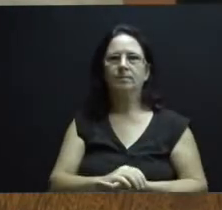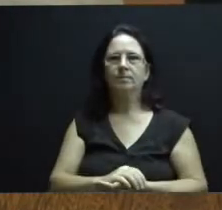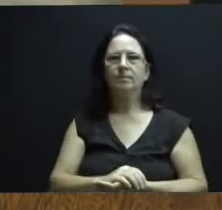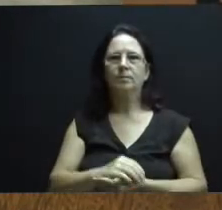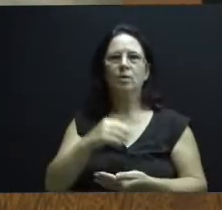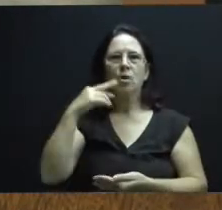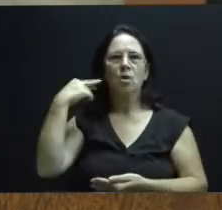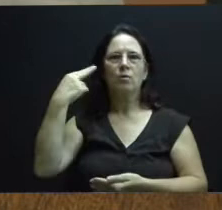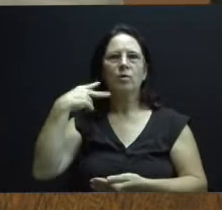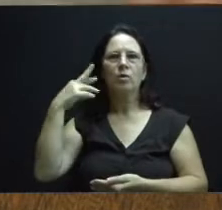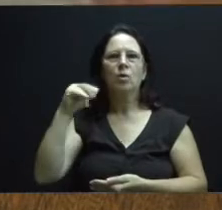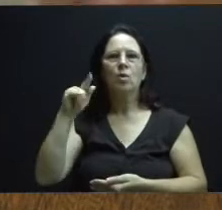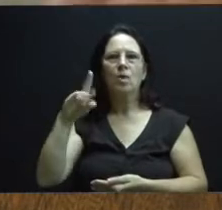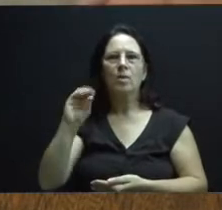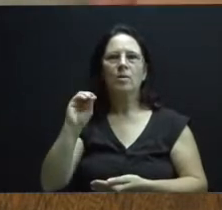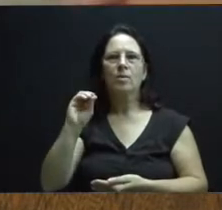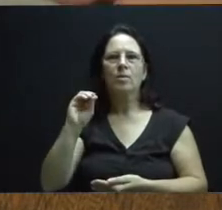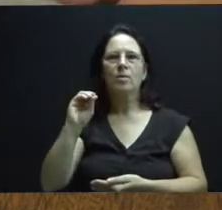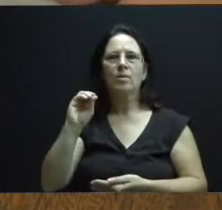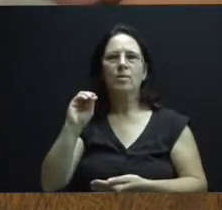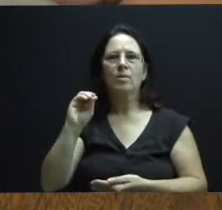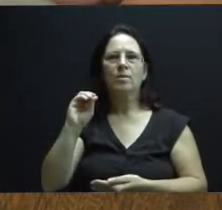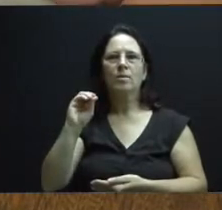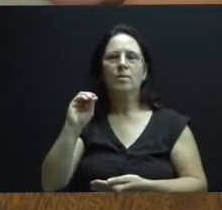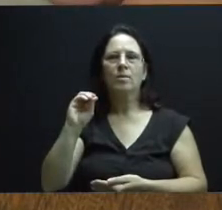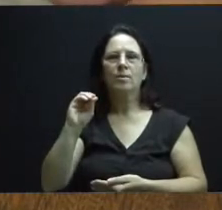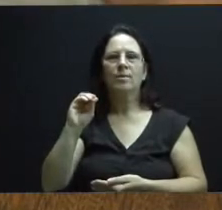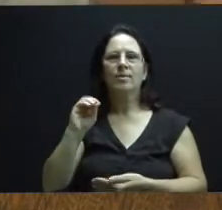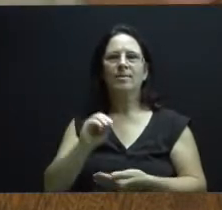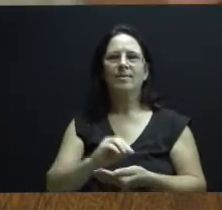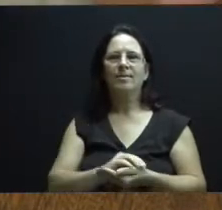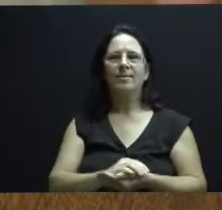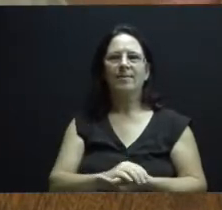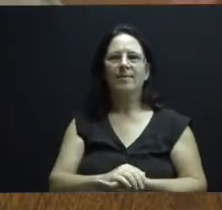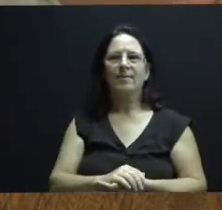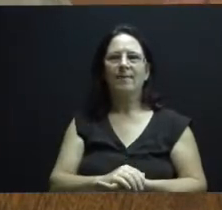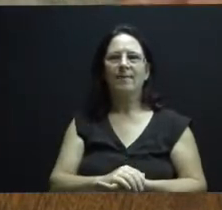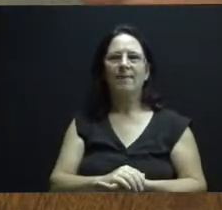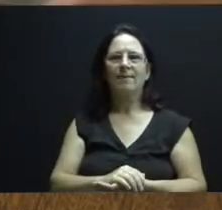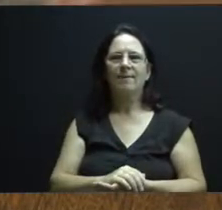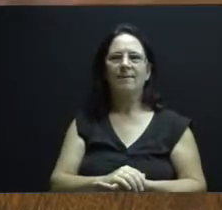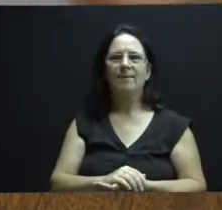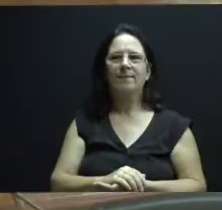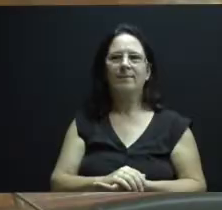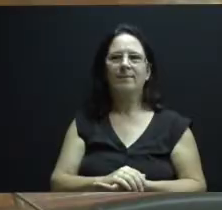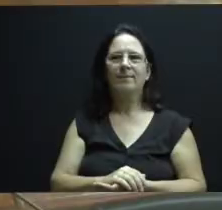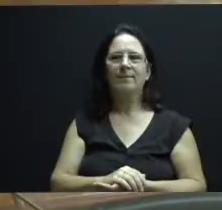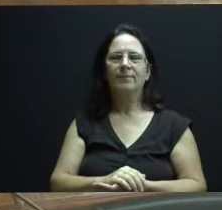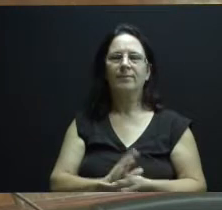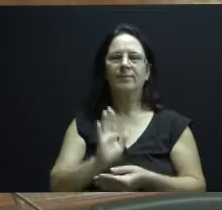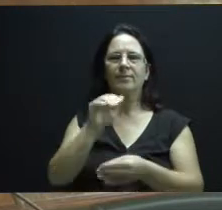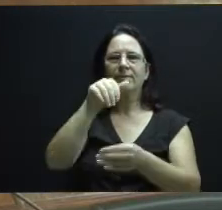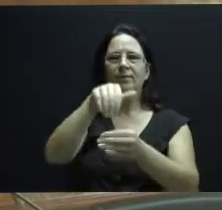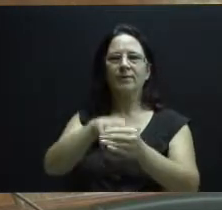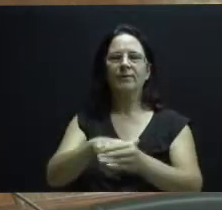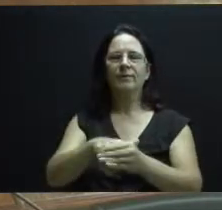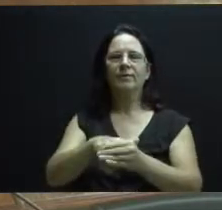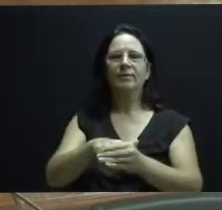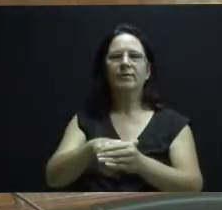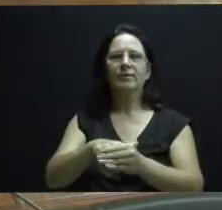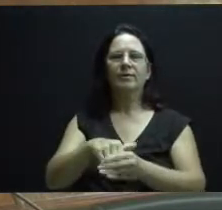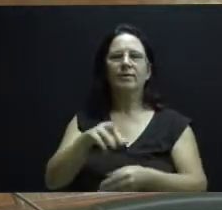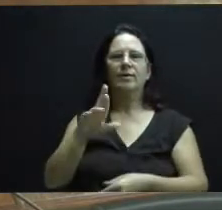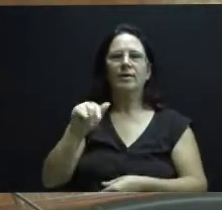rodrigo alemão por igual e rodrigo ramos soares rodrigo león em votação com a palavra o vereador